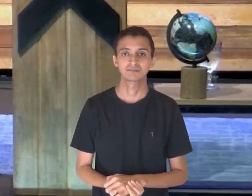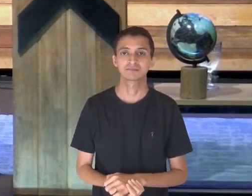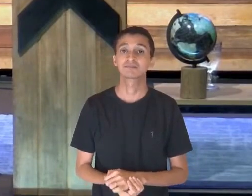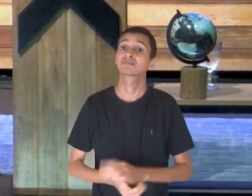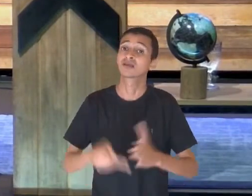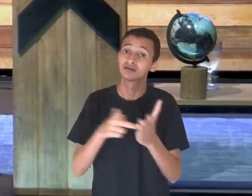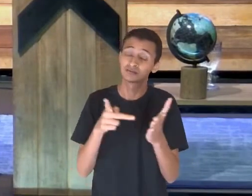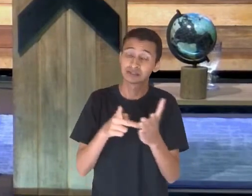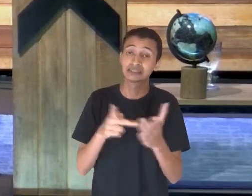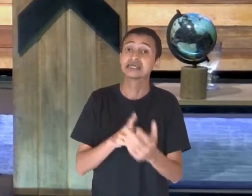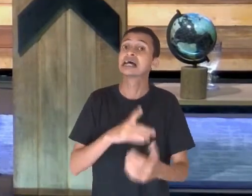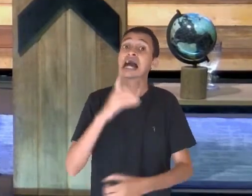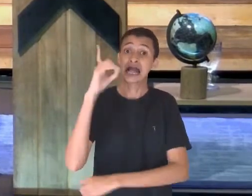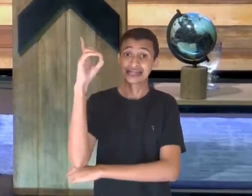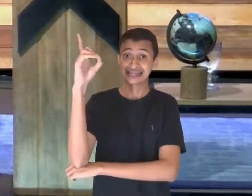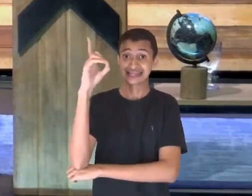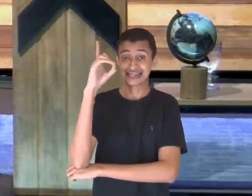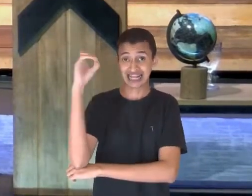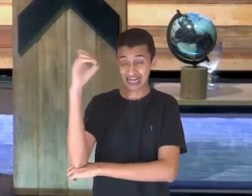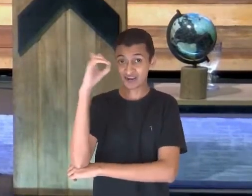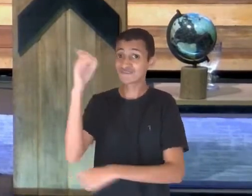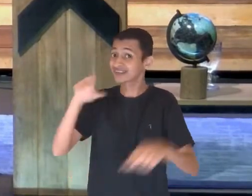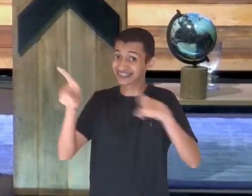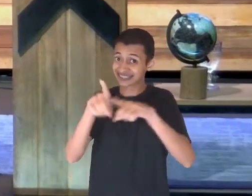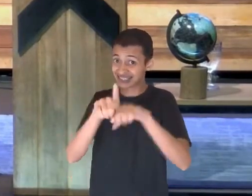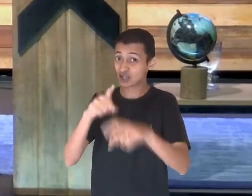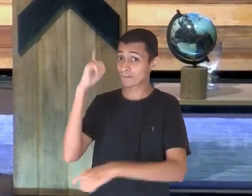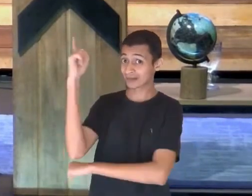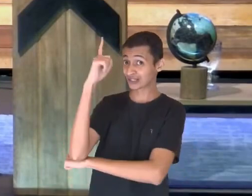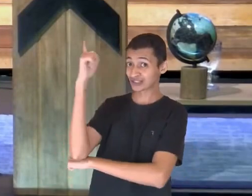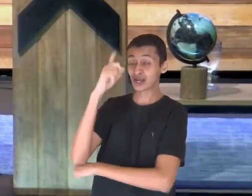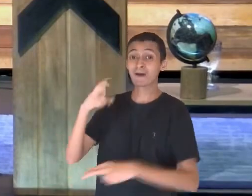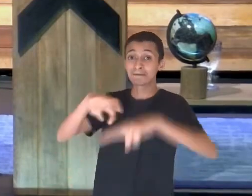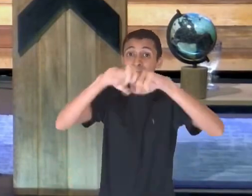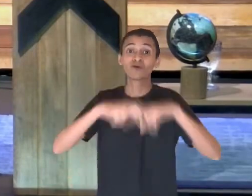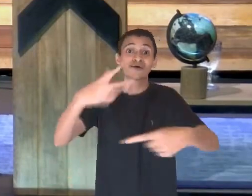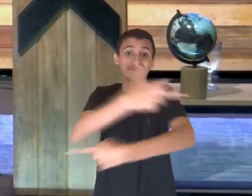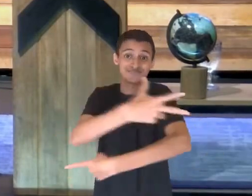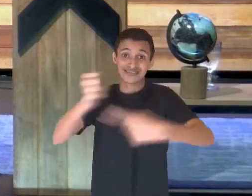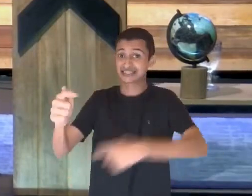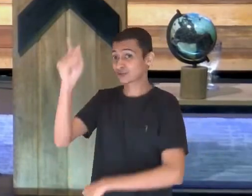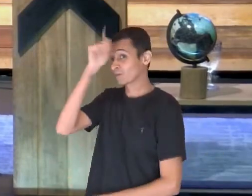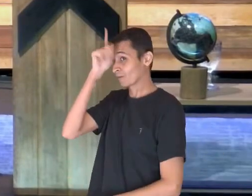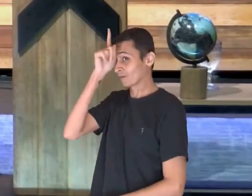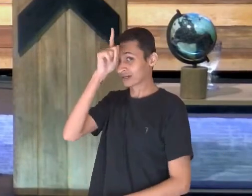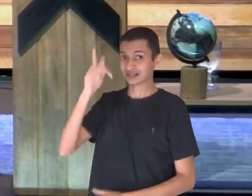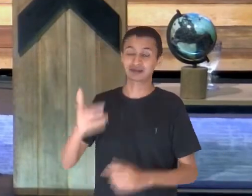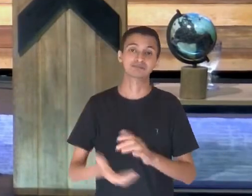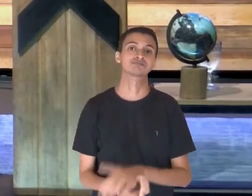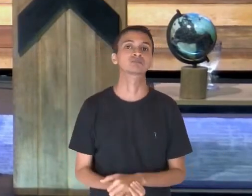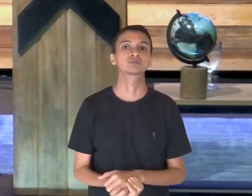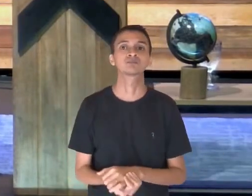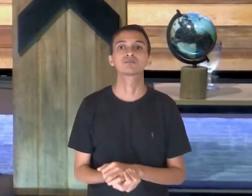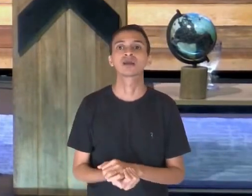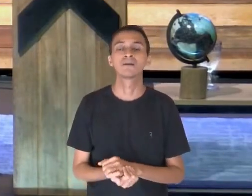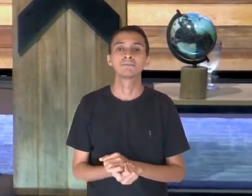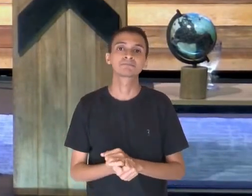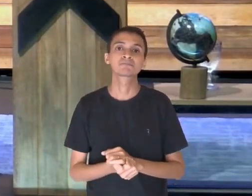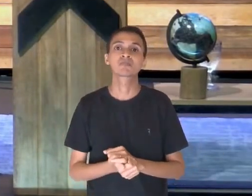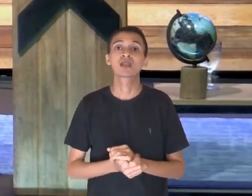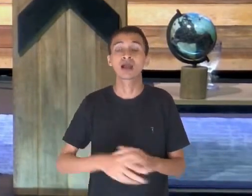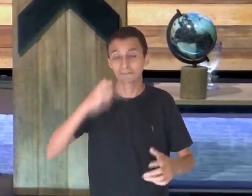gigante. Davi era um gigante, por isso que ele deu na testa de Golias e acabou com ele. As pessoas nos julgam